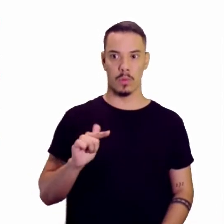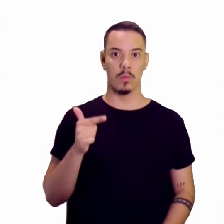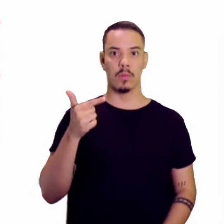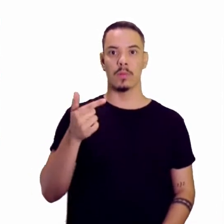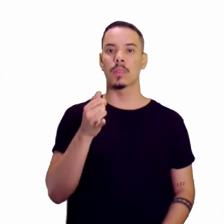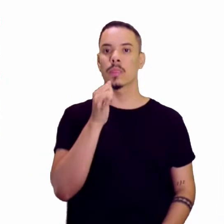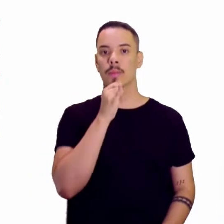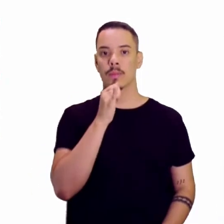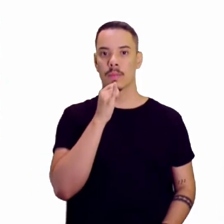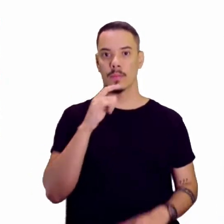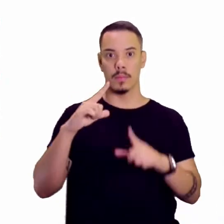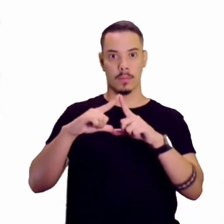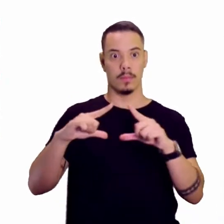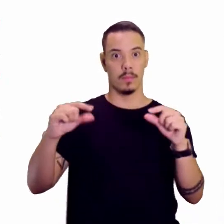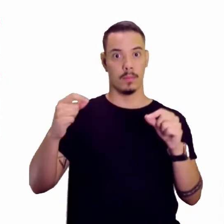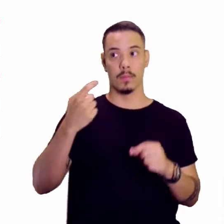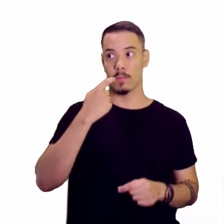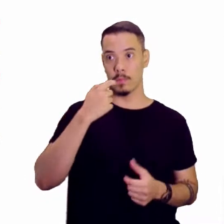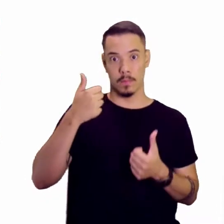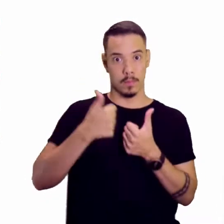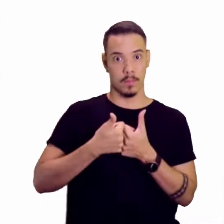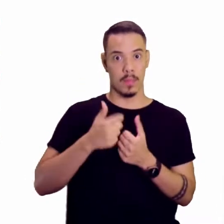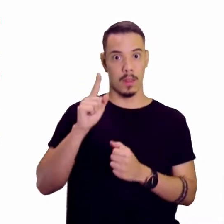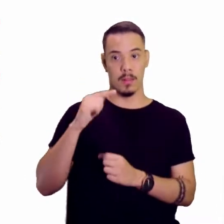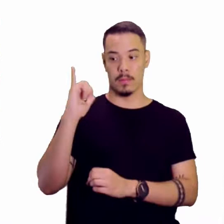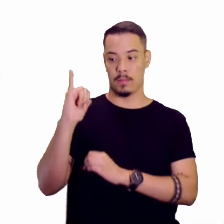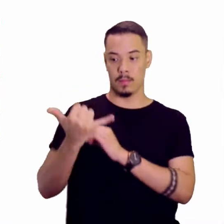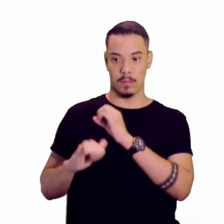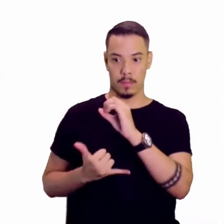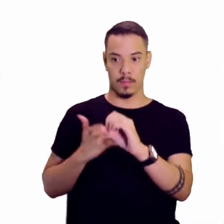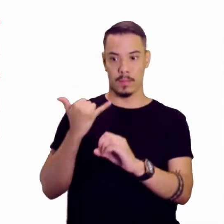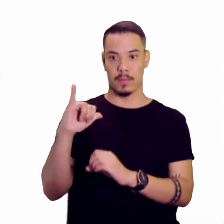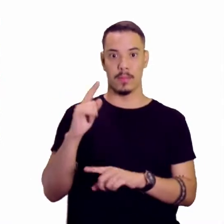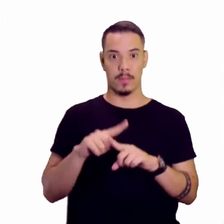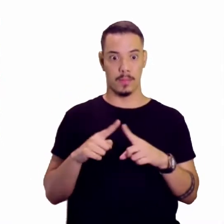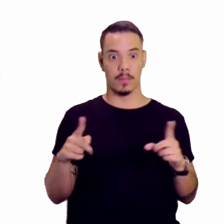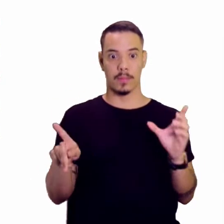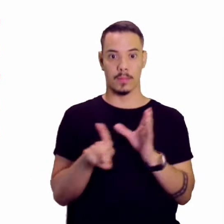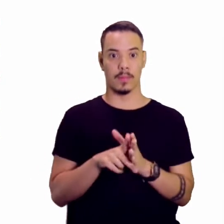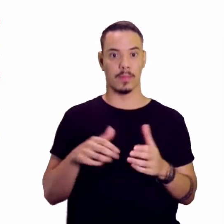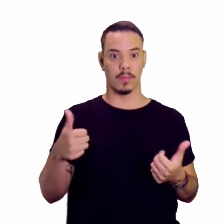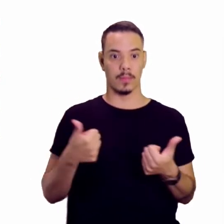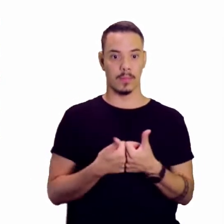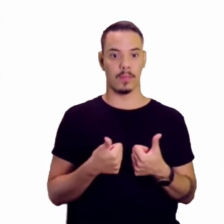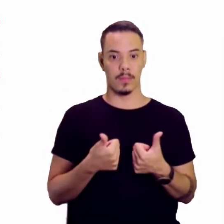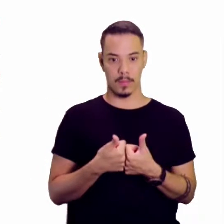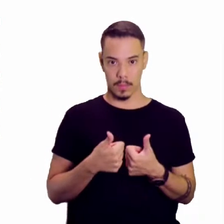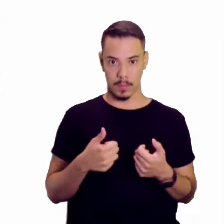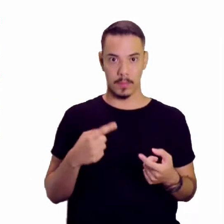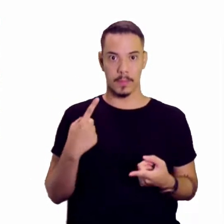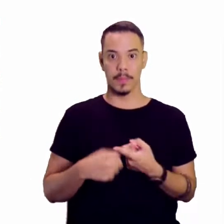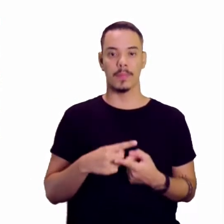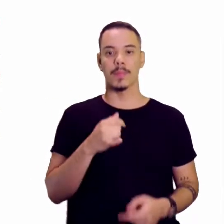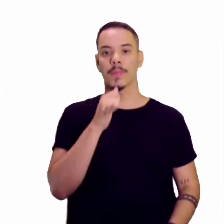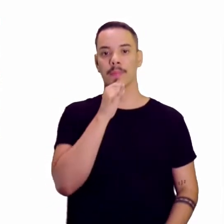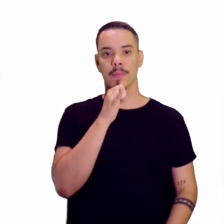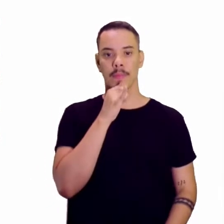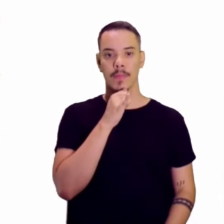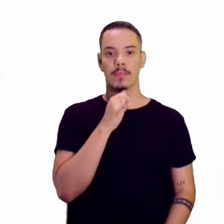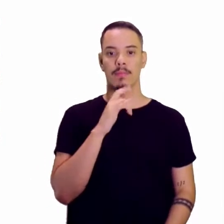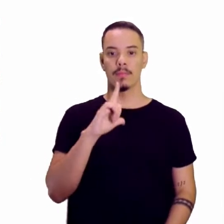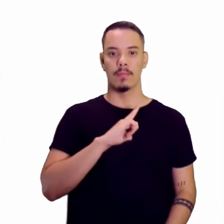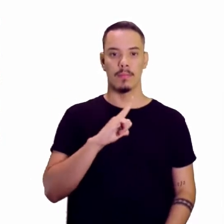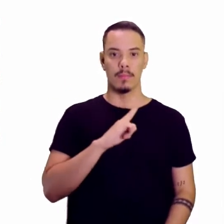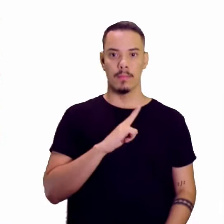Lua, que a gente é muito próximo. Não é um planeta, é um satélite, mas a Lua é um sexto da gravidade da Terra. Quer dizer que o gato lá teria um sexto